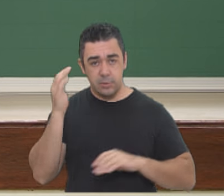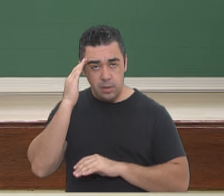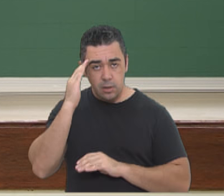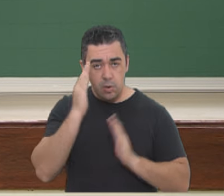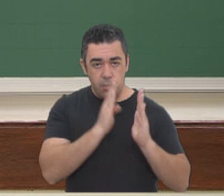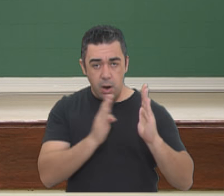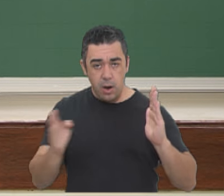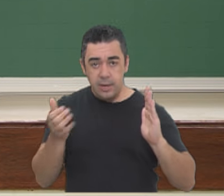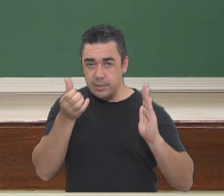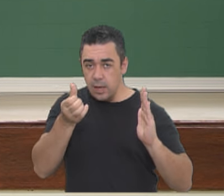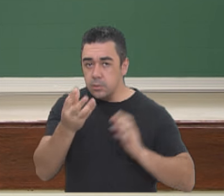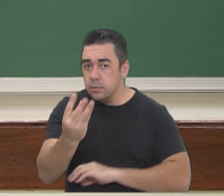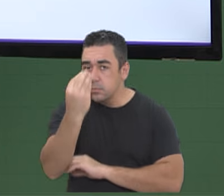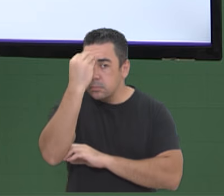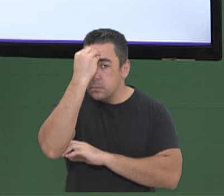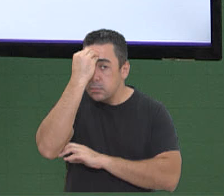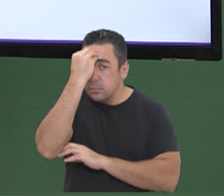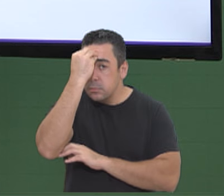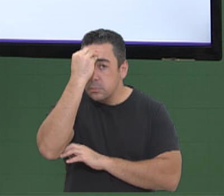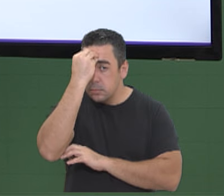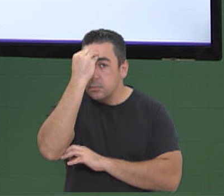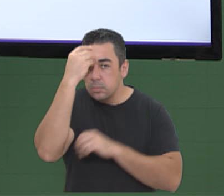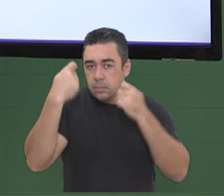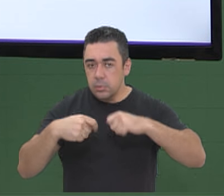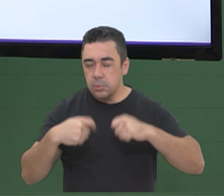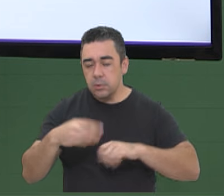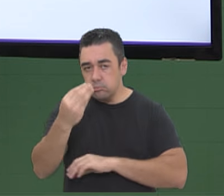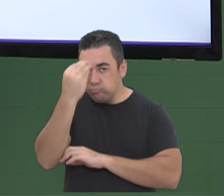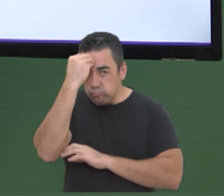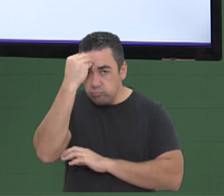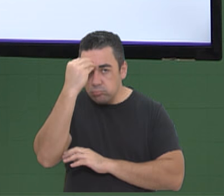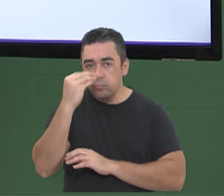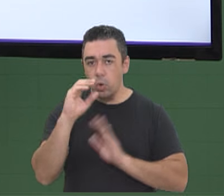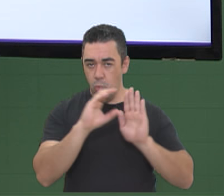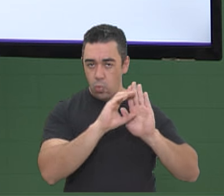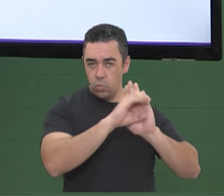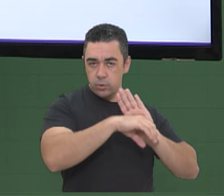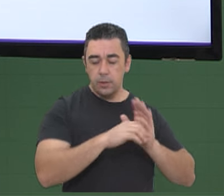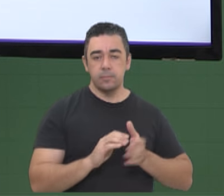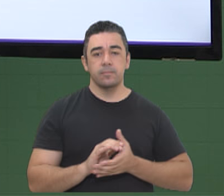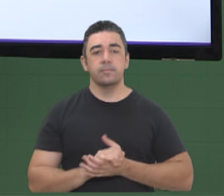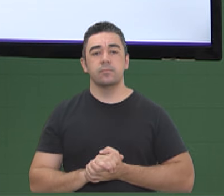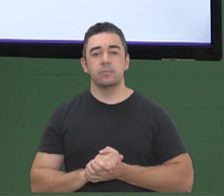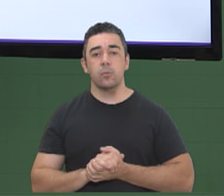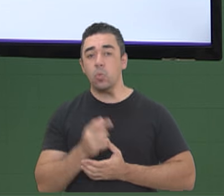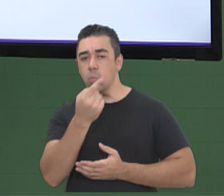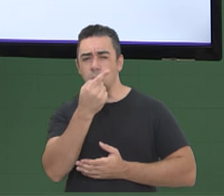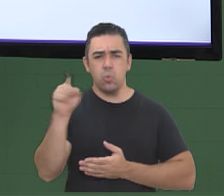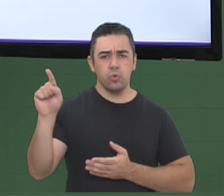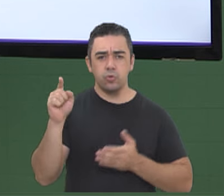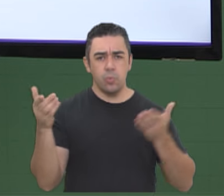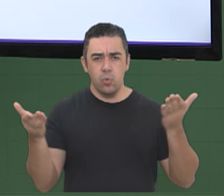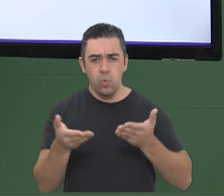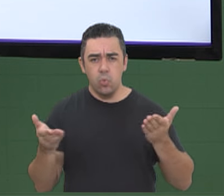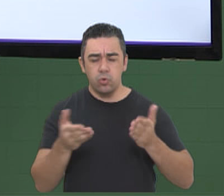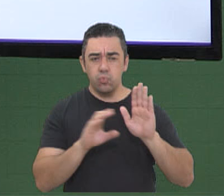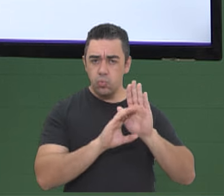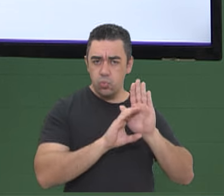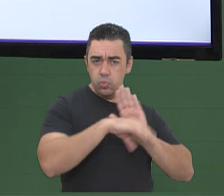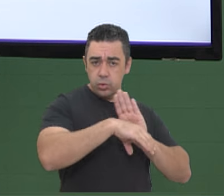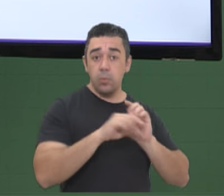beleza? Guardem bastante esse conceito aí. E por último, o nosso último